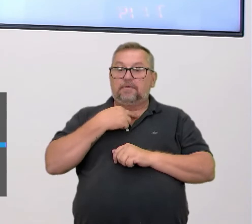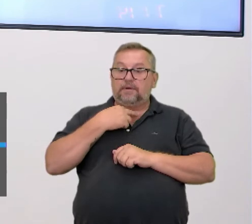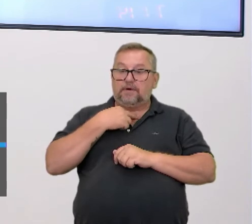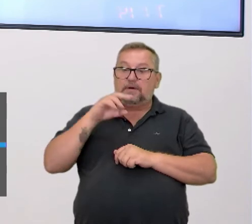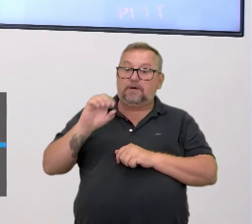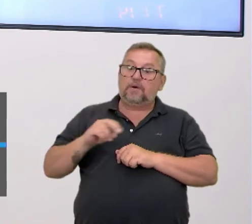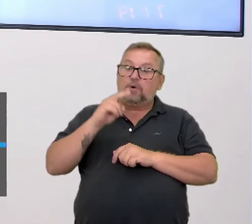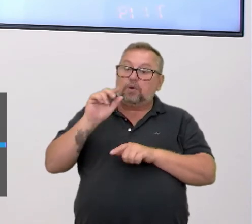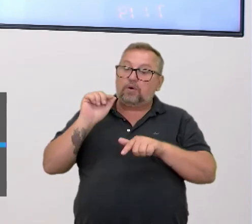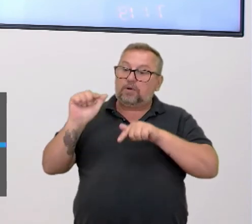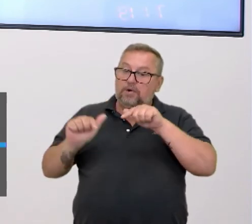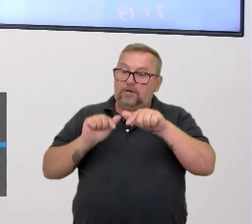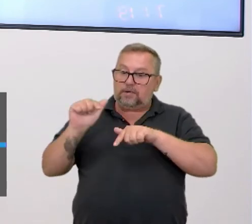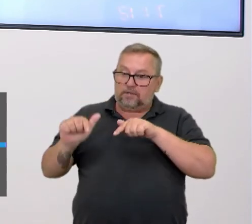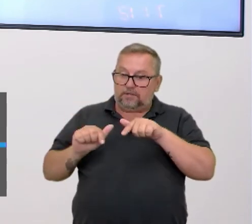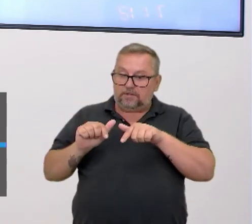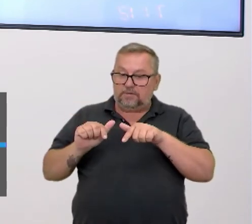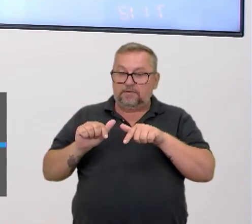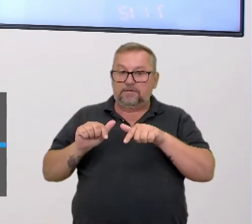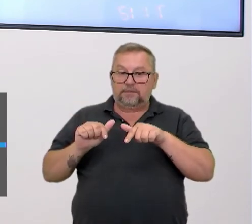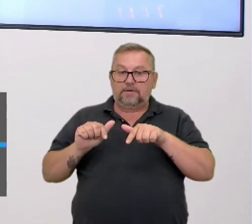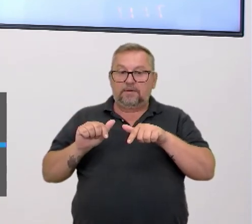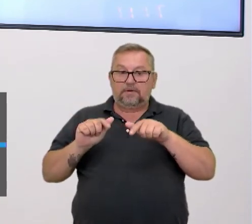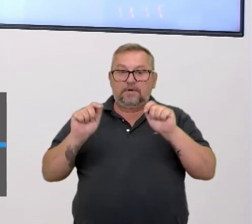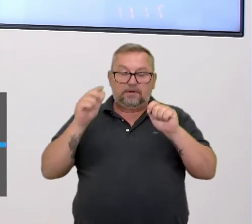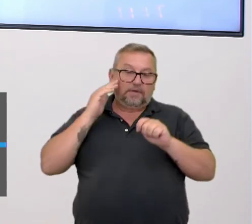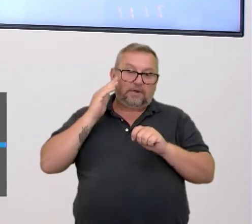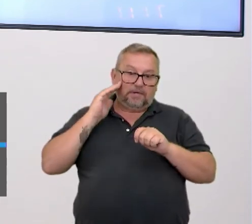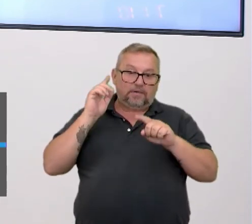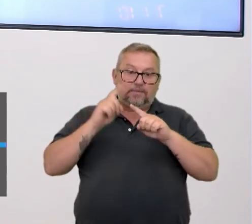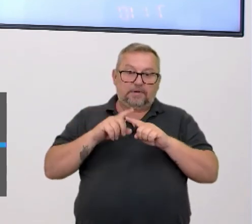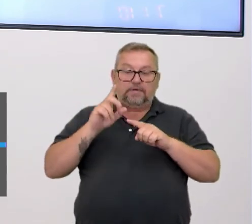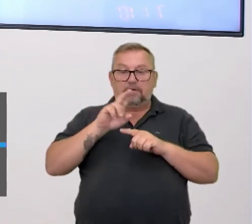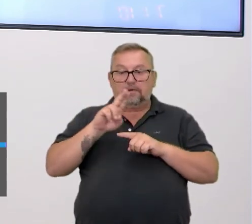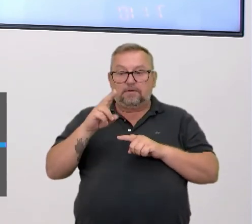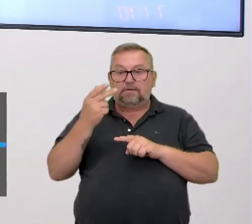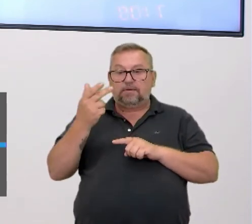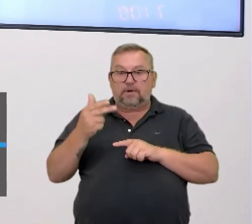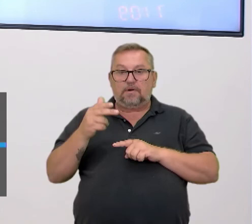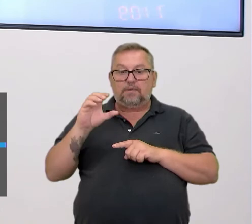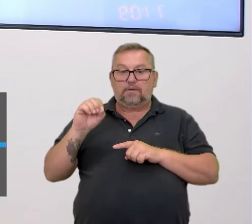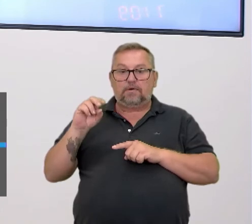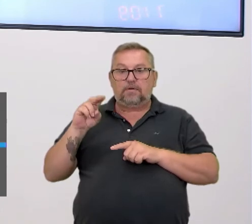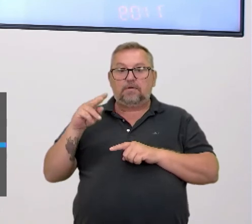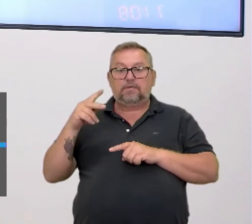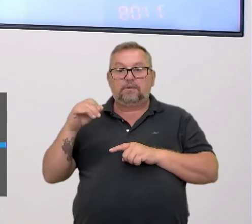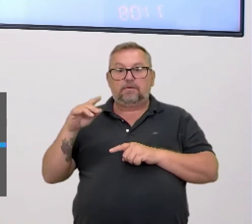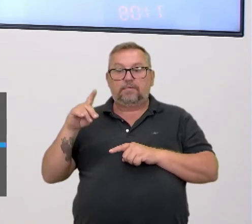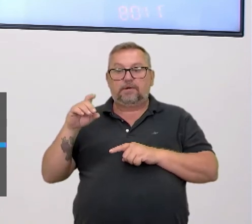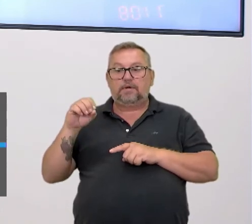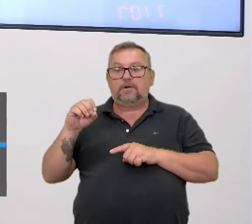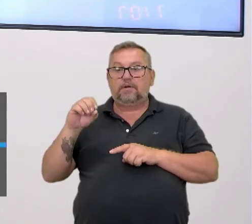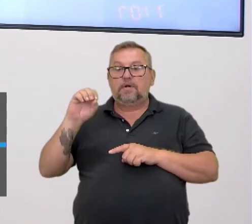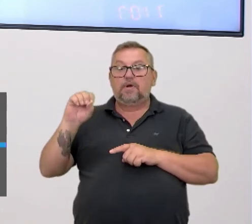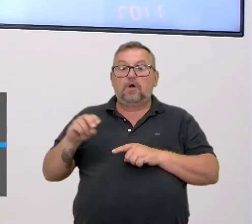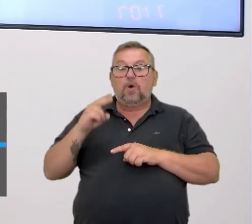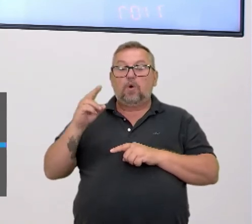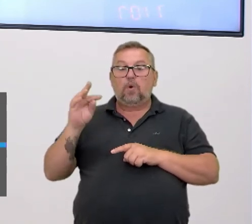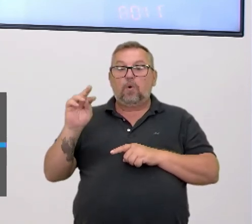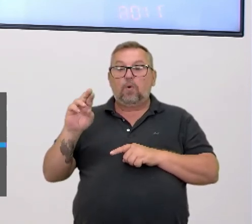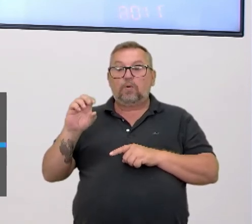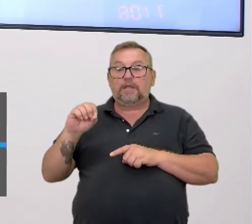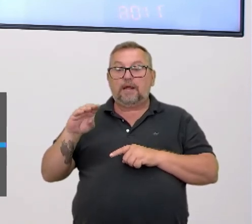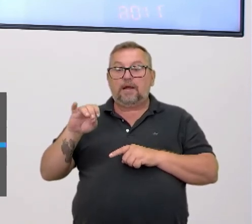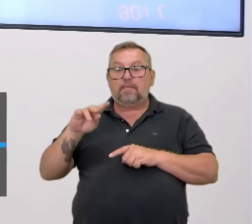o ocupado pode ser o cara que está trabalhando lá de forma formal, ou pode ser que ele esteja trabalhando de forma